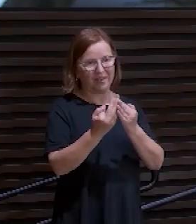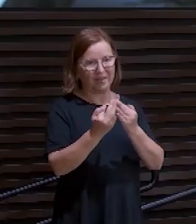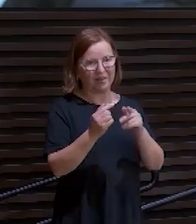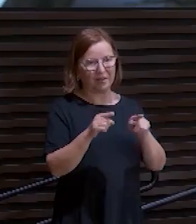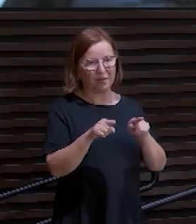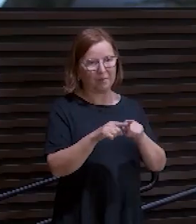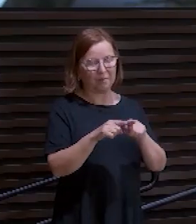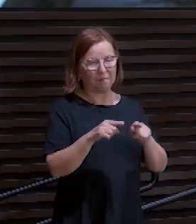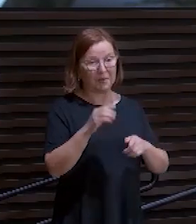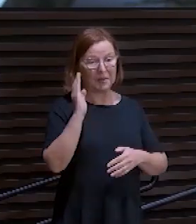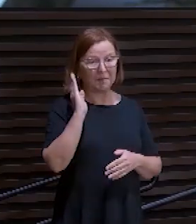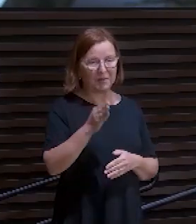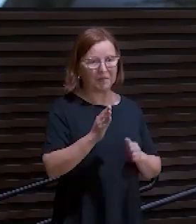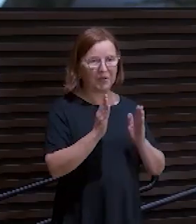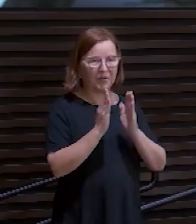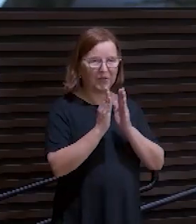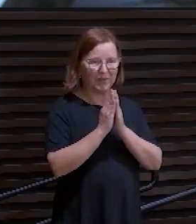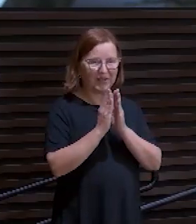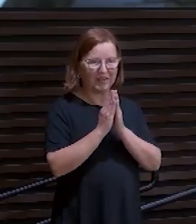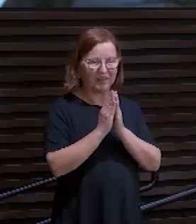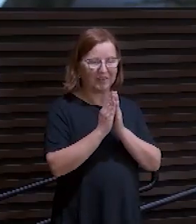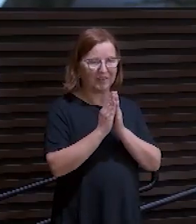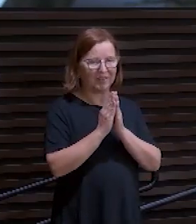da família é o serviço.